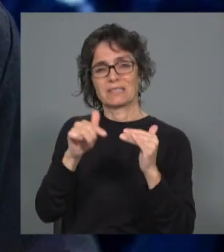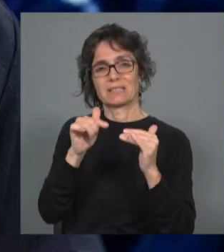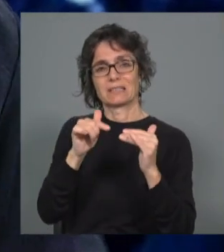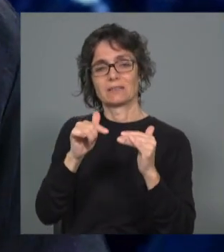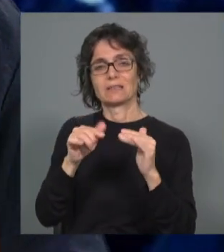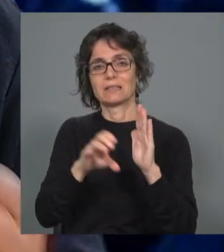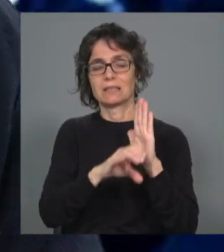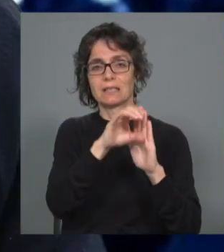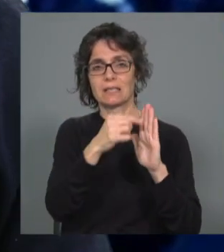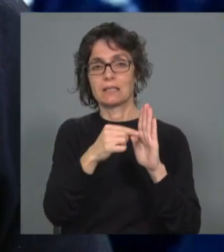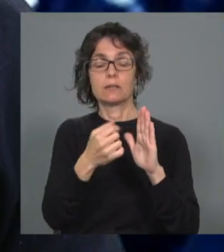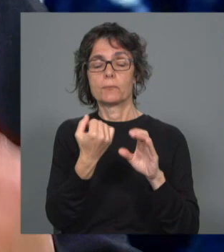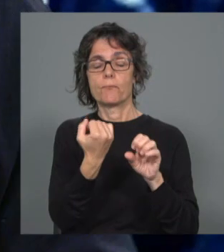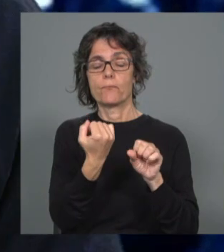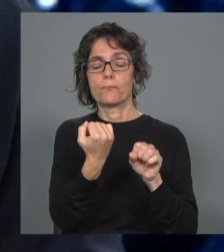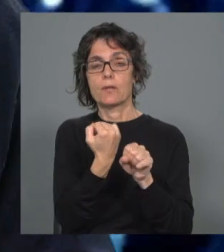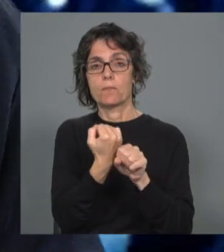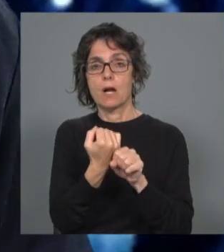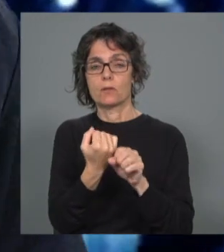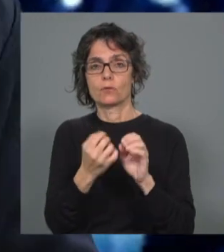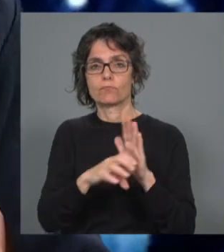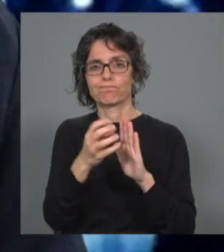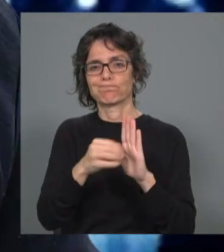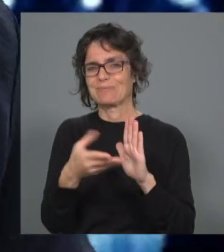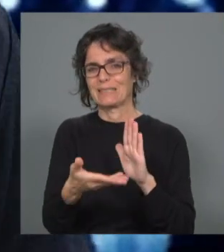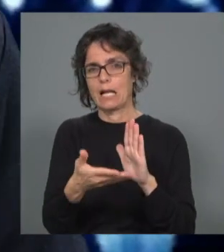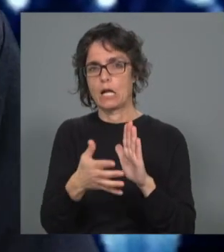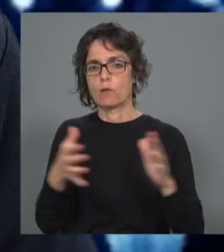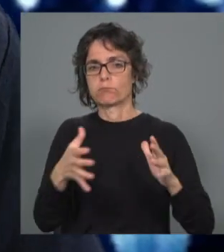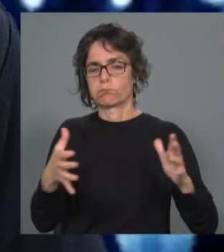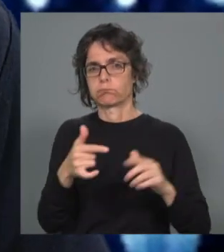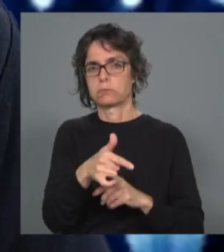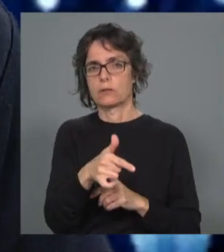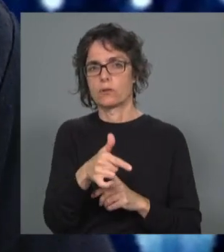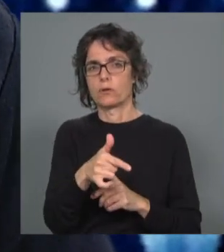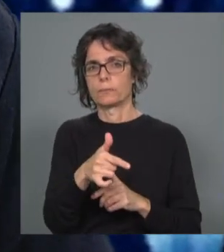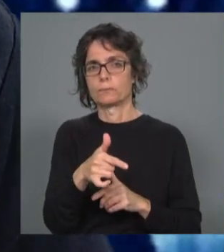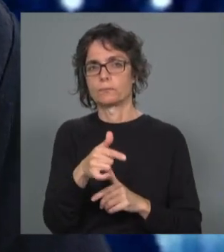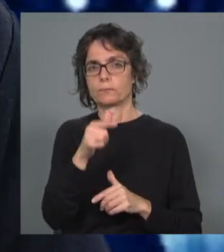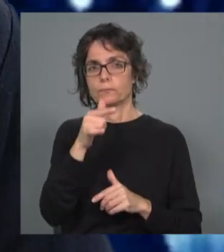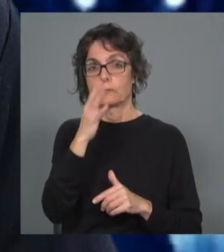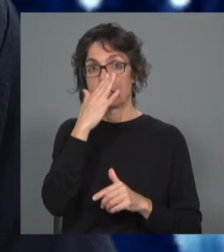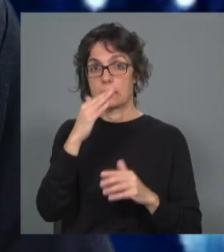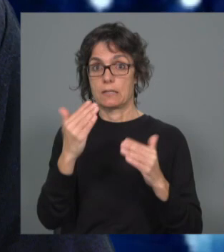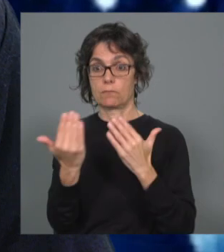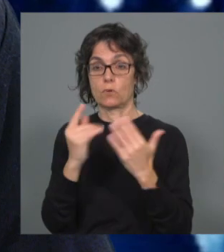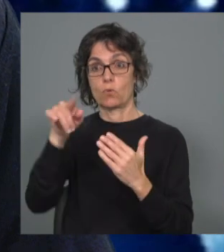superior, não quer dizer que na Europa não é alto, mas é muito superior a outros países já mais desenvolvidos,